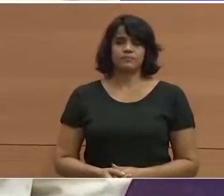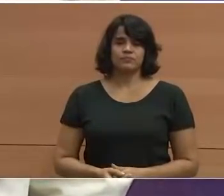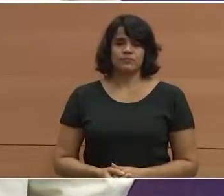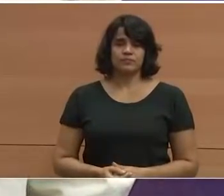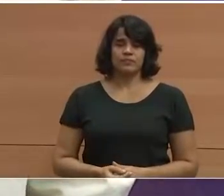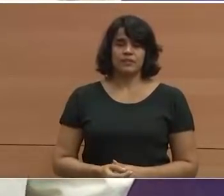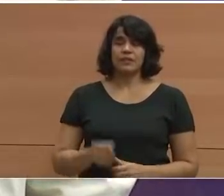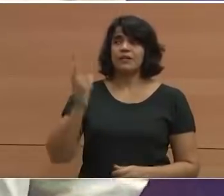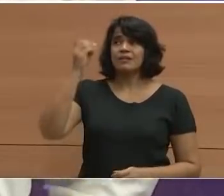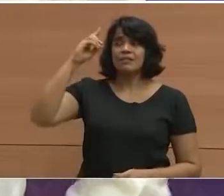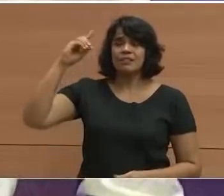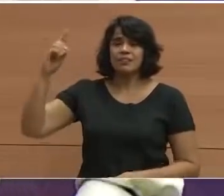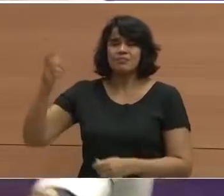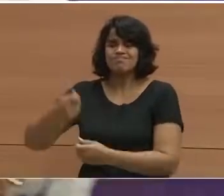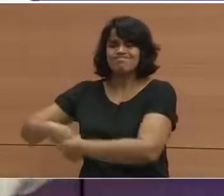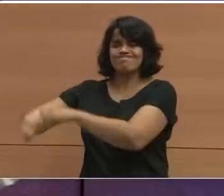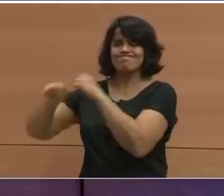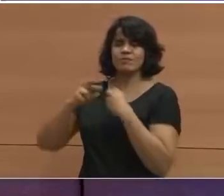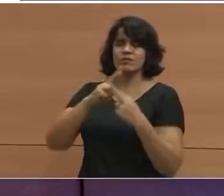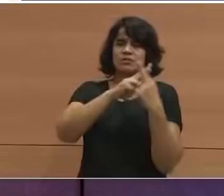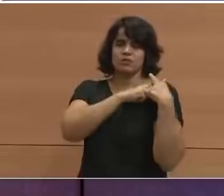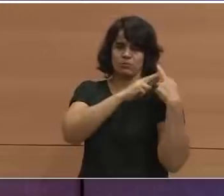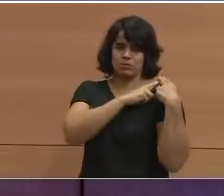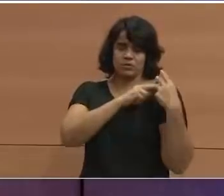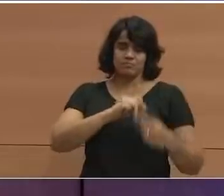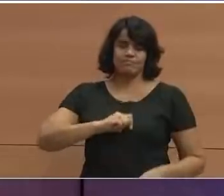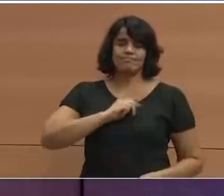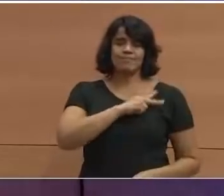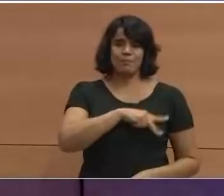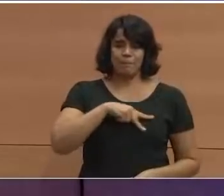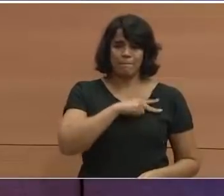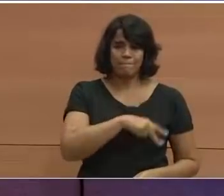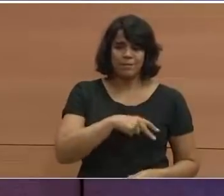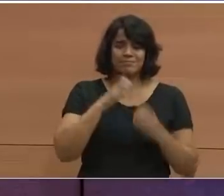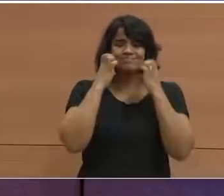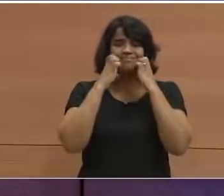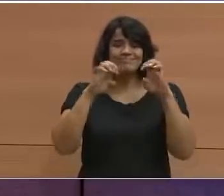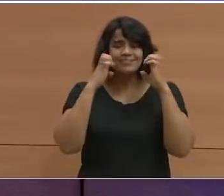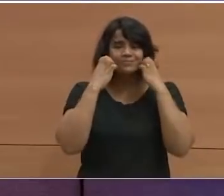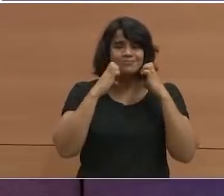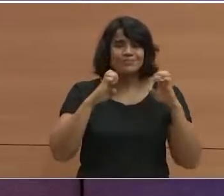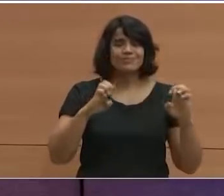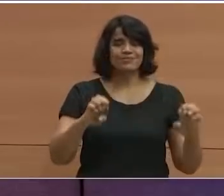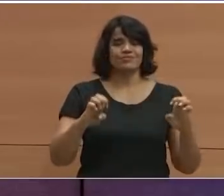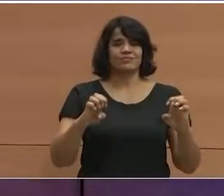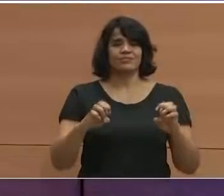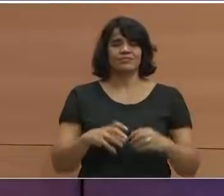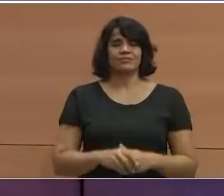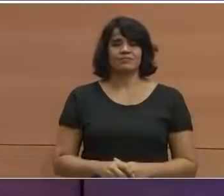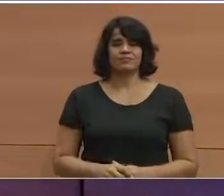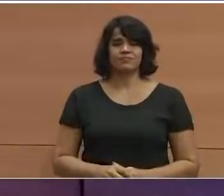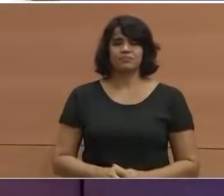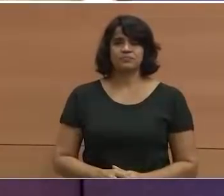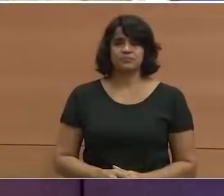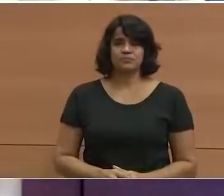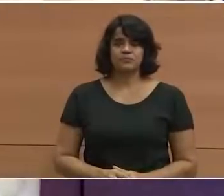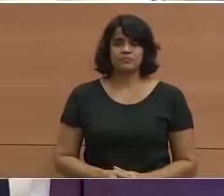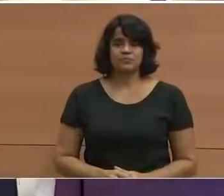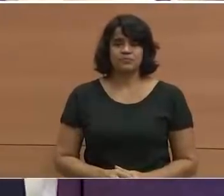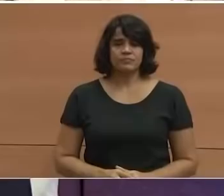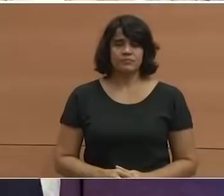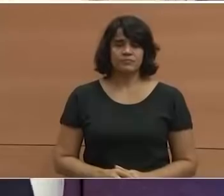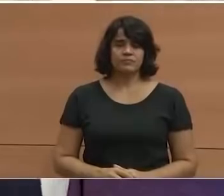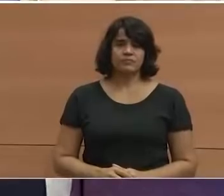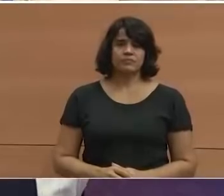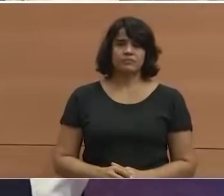gentios, então ele não podia ficar só numa região. Terminado o trabalho numa região, ele tinha que abrir seu campo